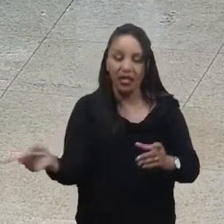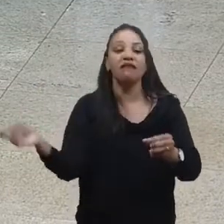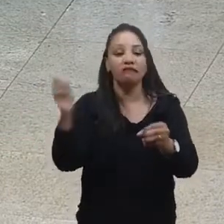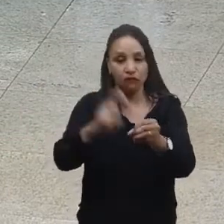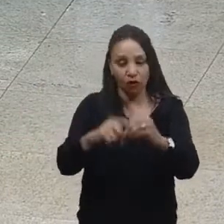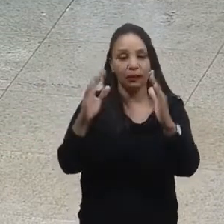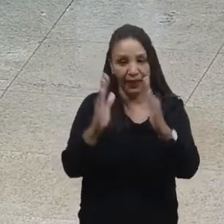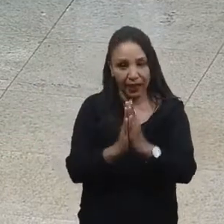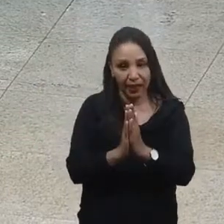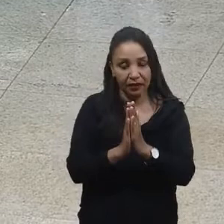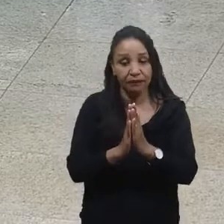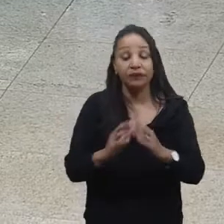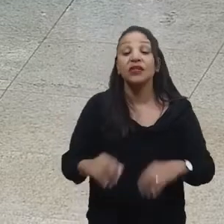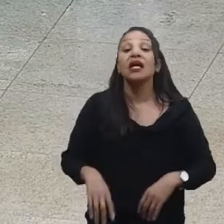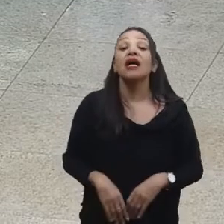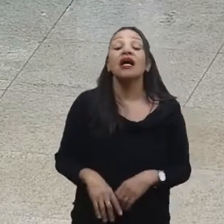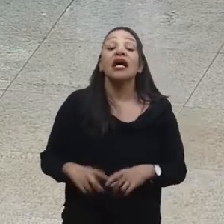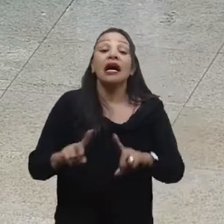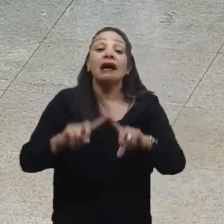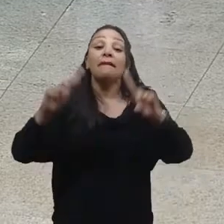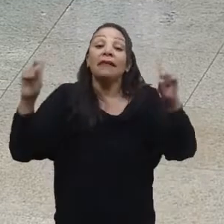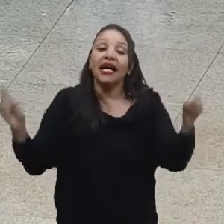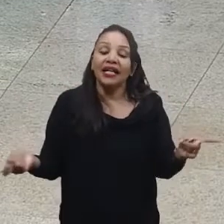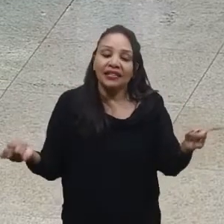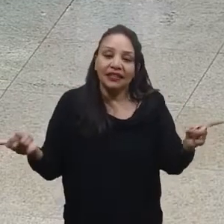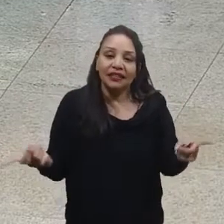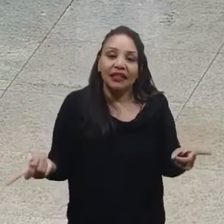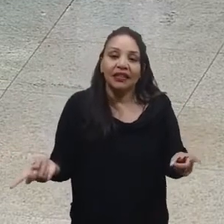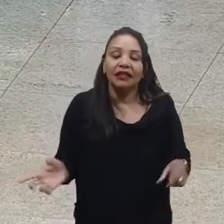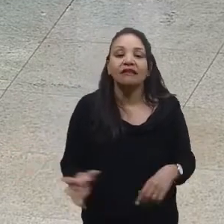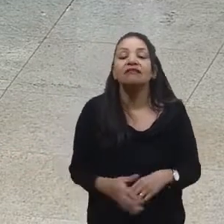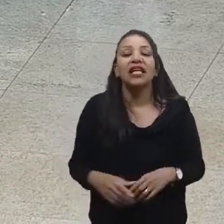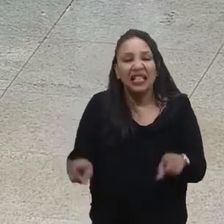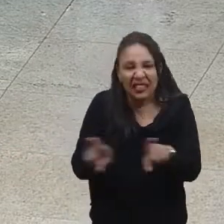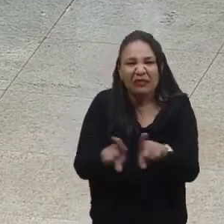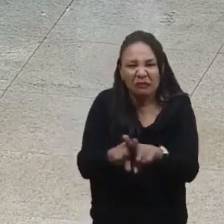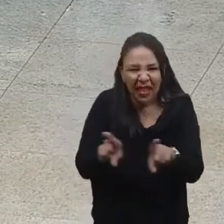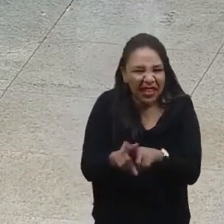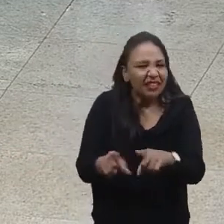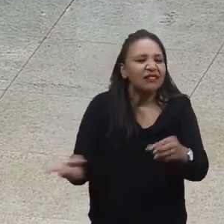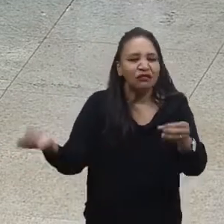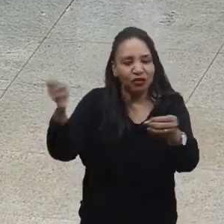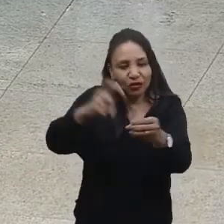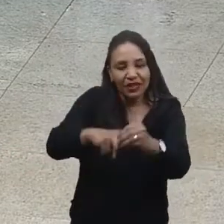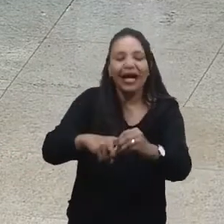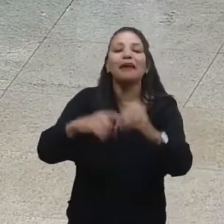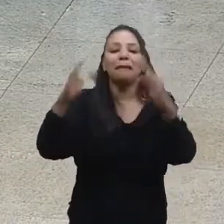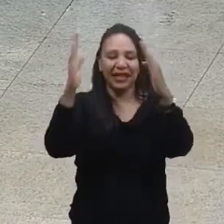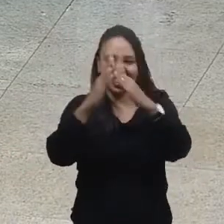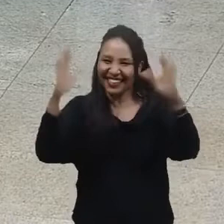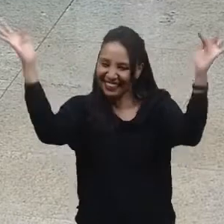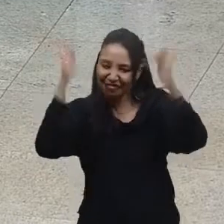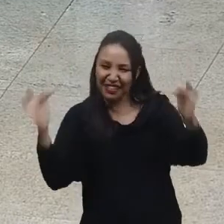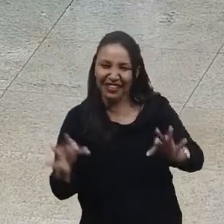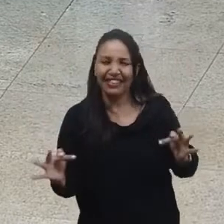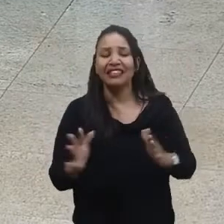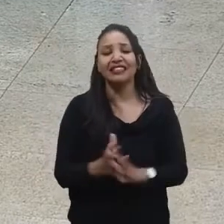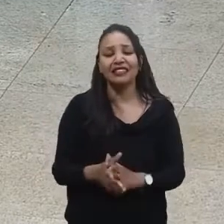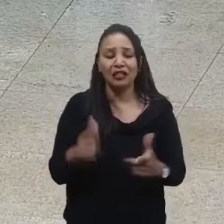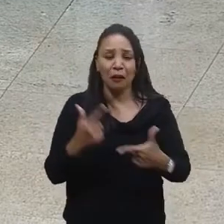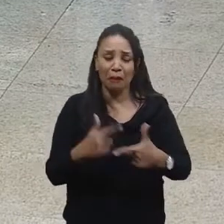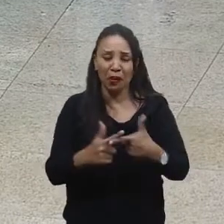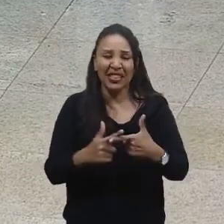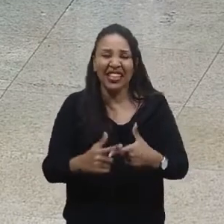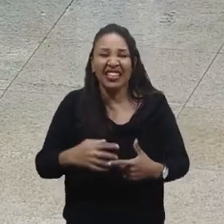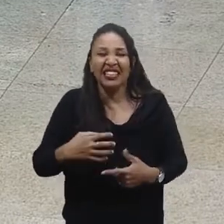da viagem eu voltar para casa também é é muito feliz a gente que eu com vontade de voltar para casa né que eu voltar com desejo de